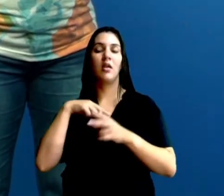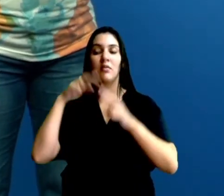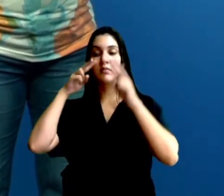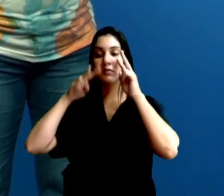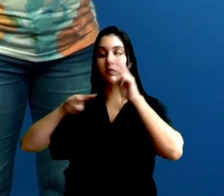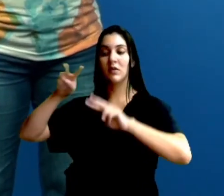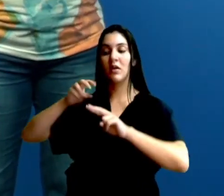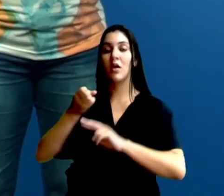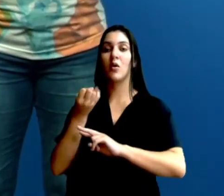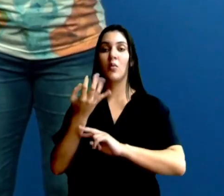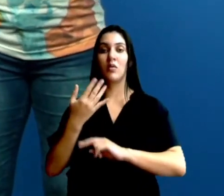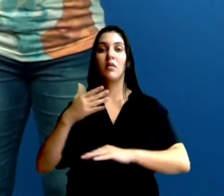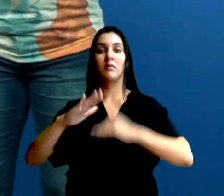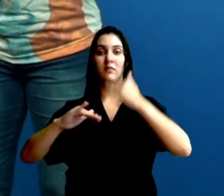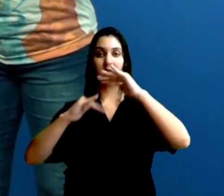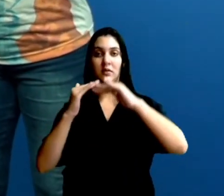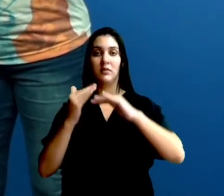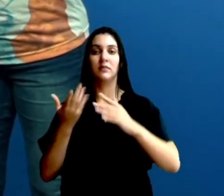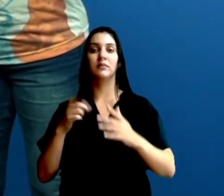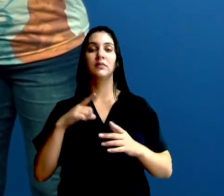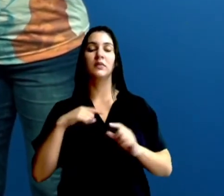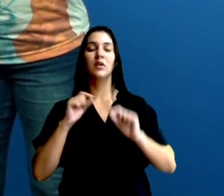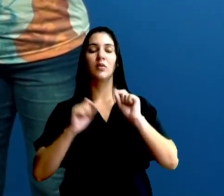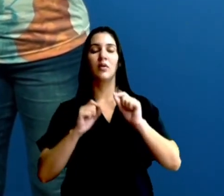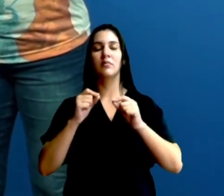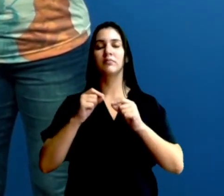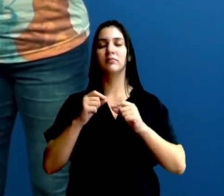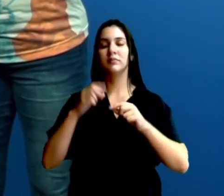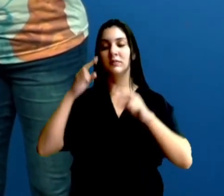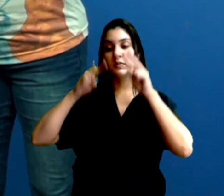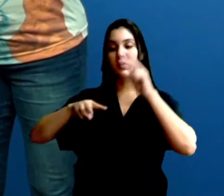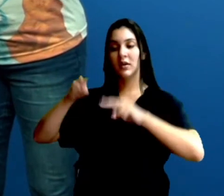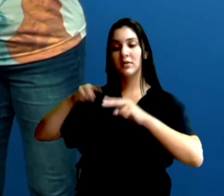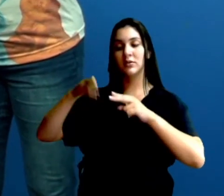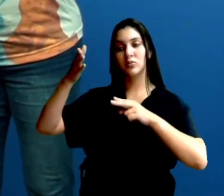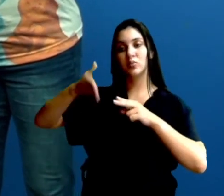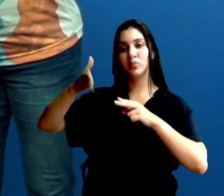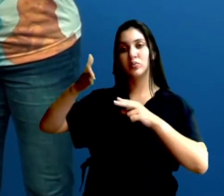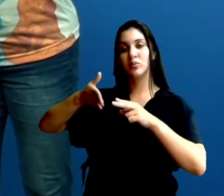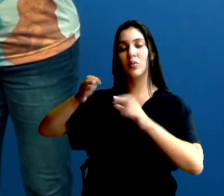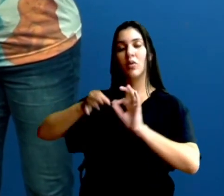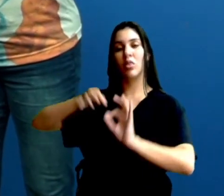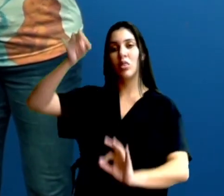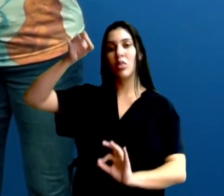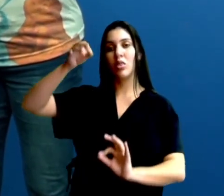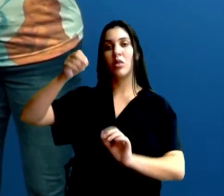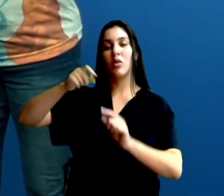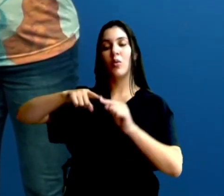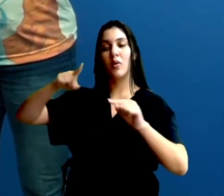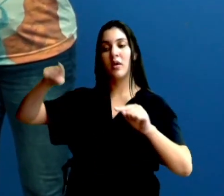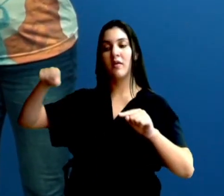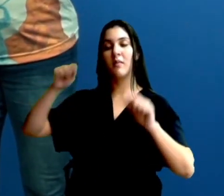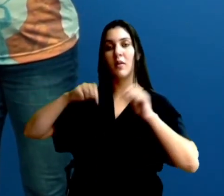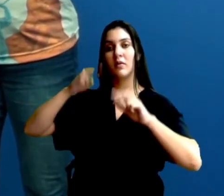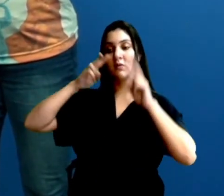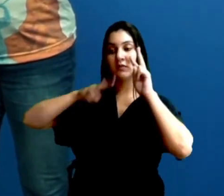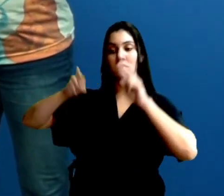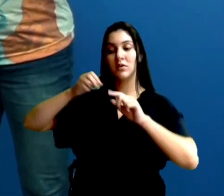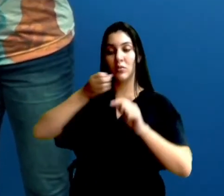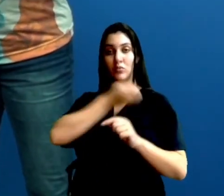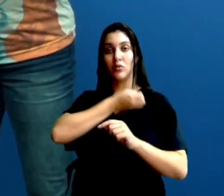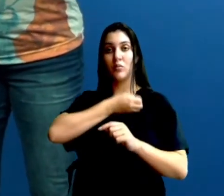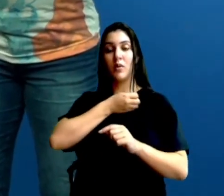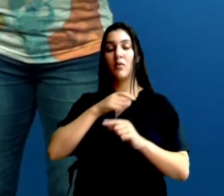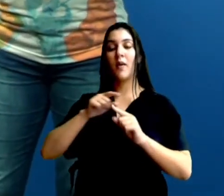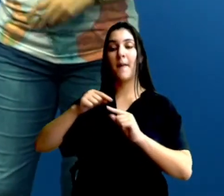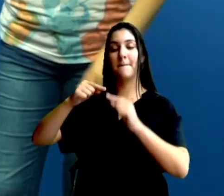vejo a quantidade que foi produzida, analisando a lateral do gráfico para que eu possa ver em que número a barrinha